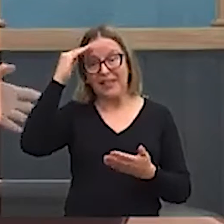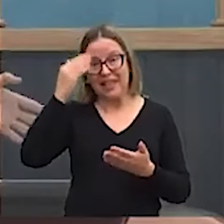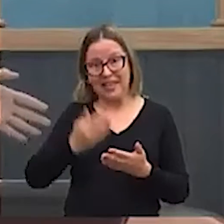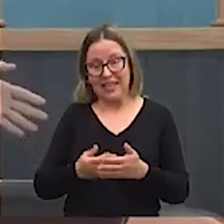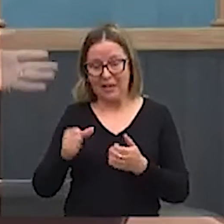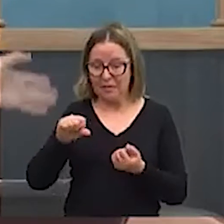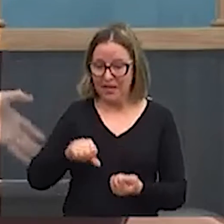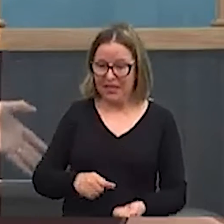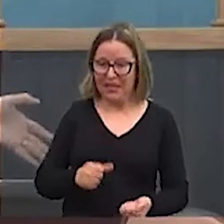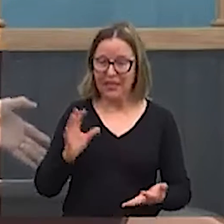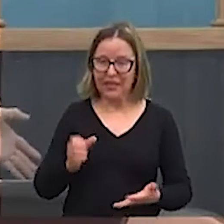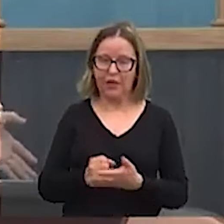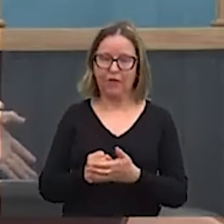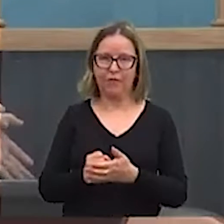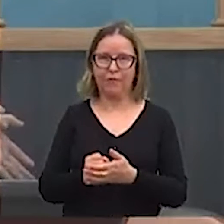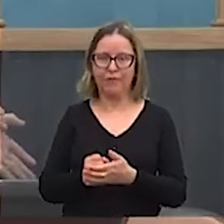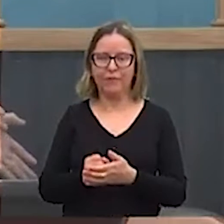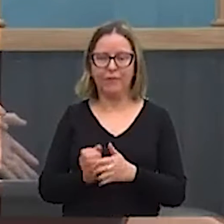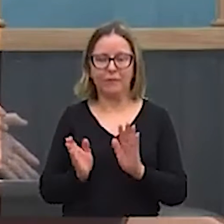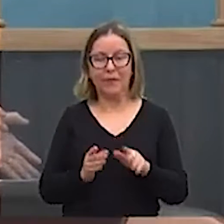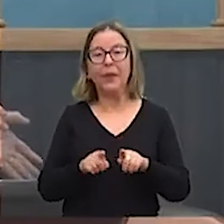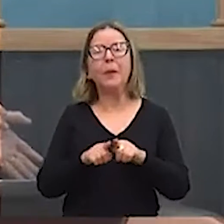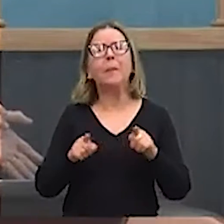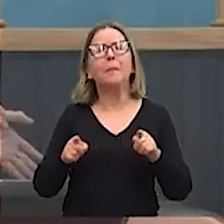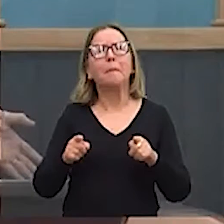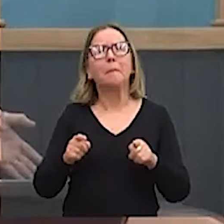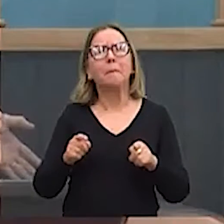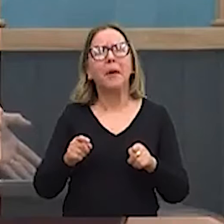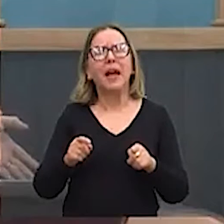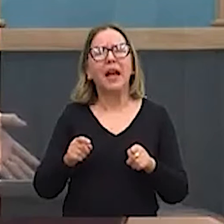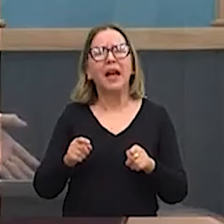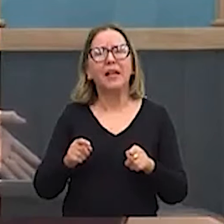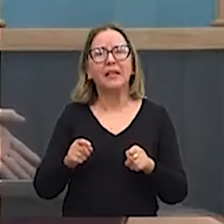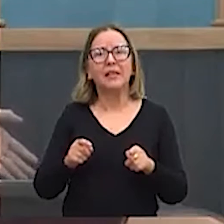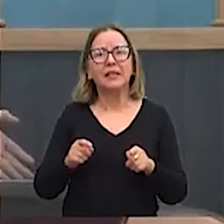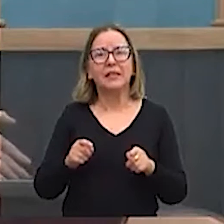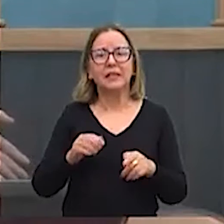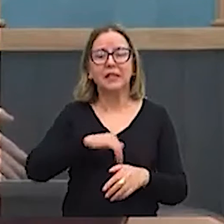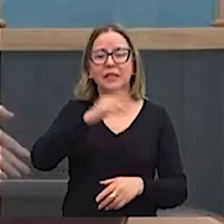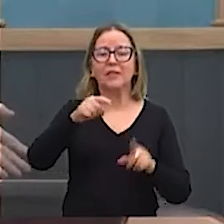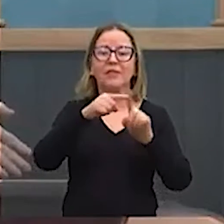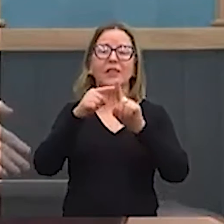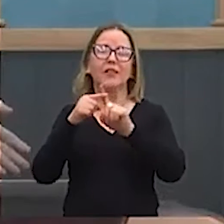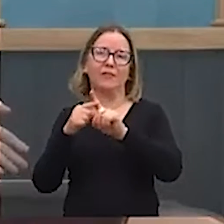ladrão na cruz foi salvo. Ele foi salvo, o ladrão?